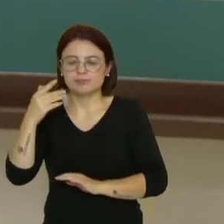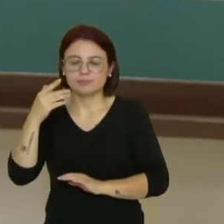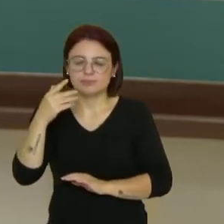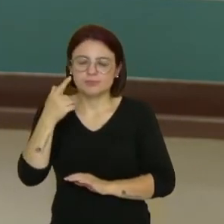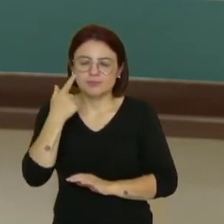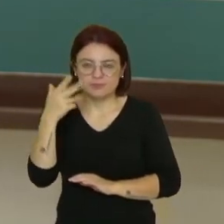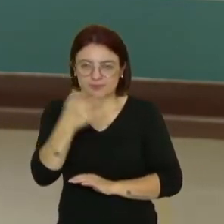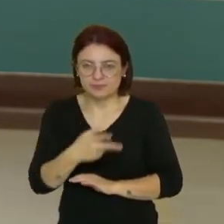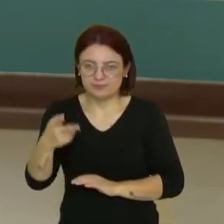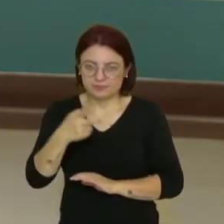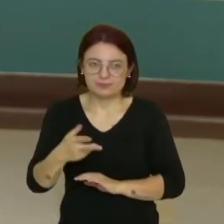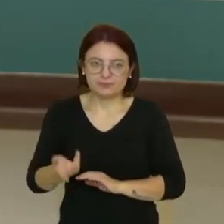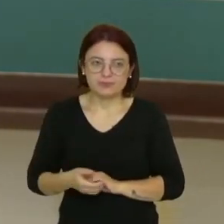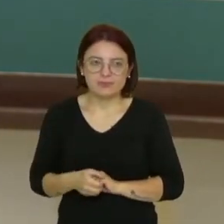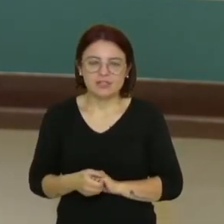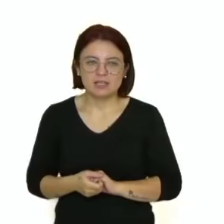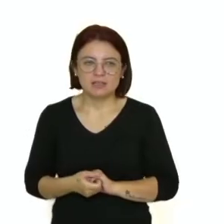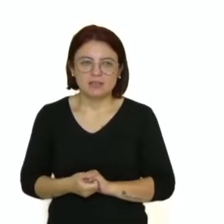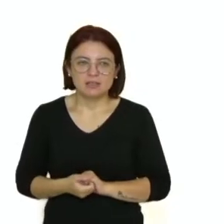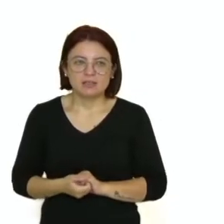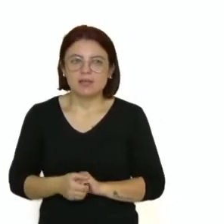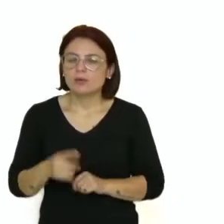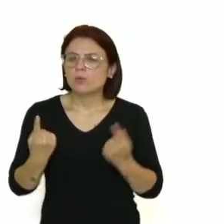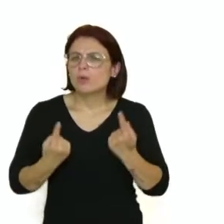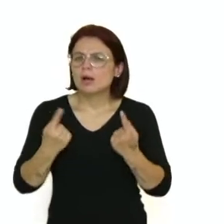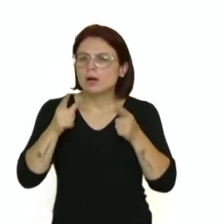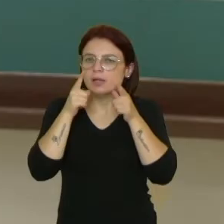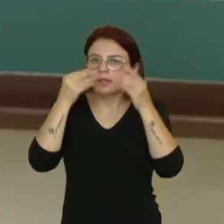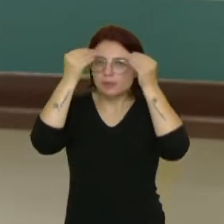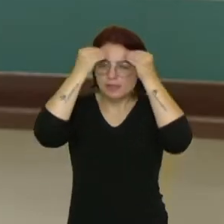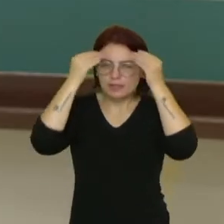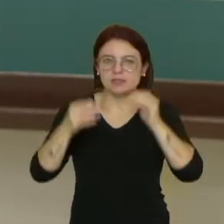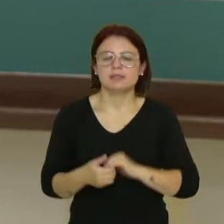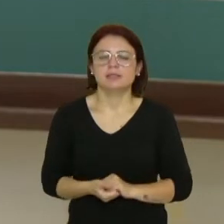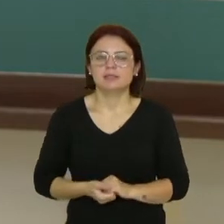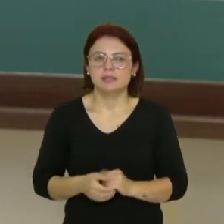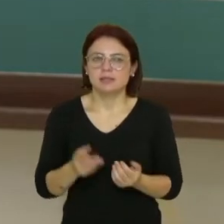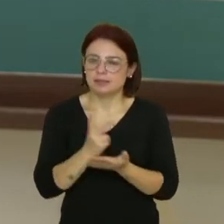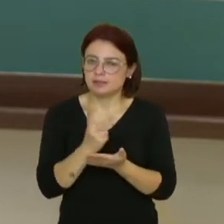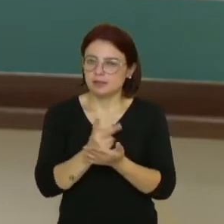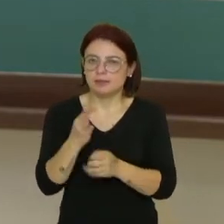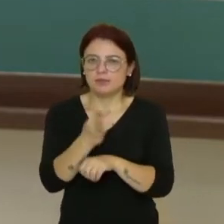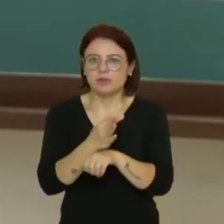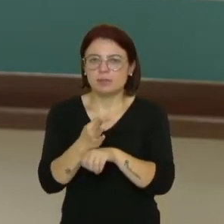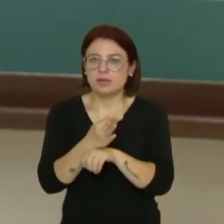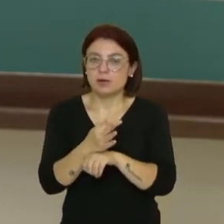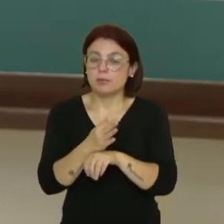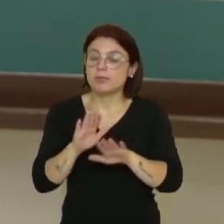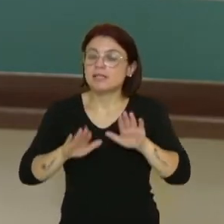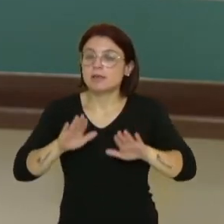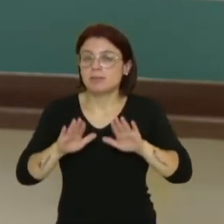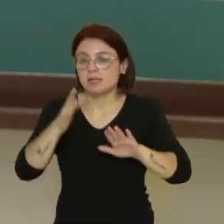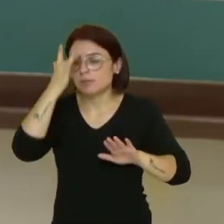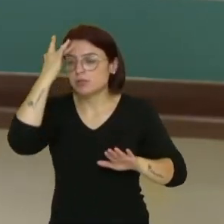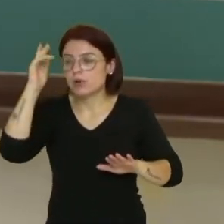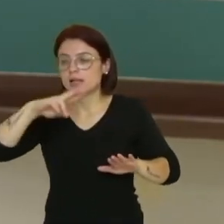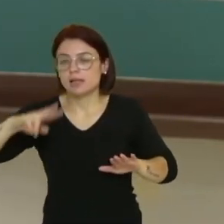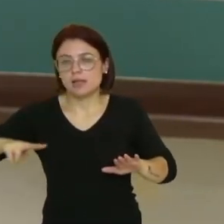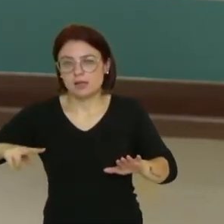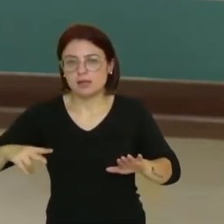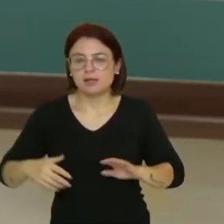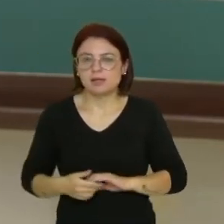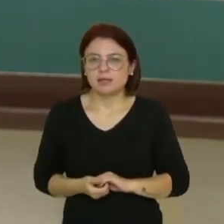se for na TV, tá? A linguagem, geralmente ela é formal, mas isso vai depender do público. Se o público